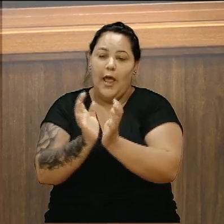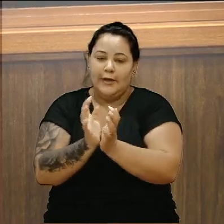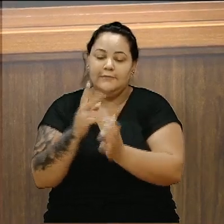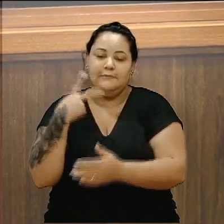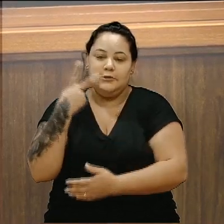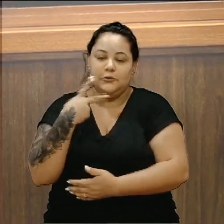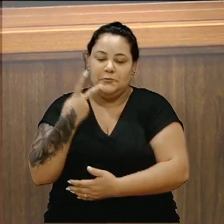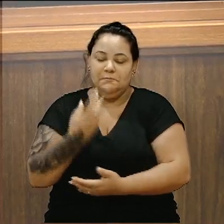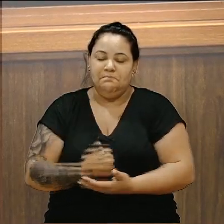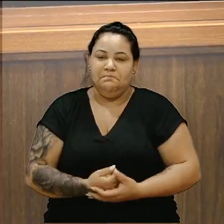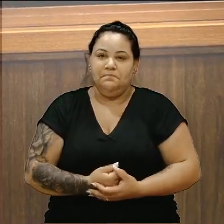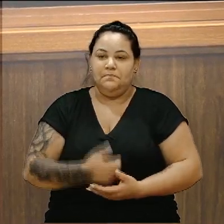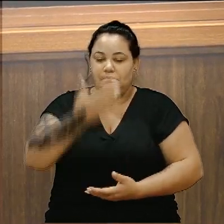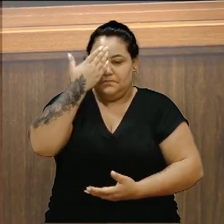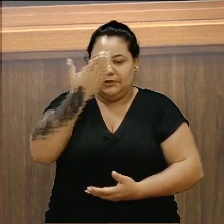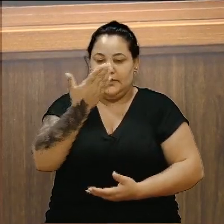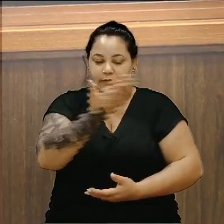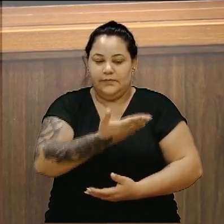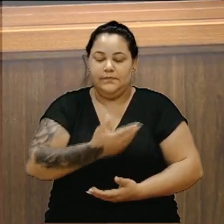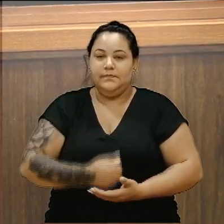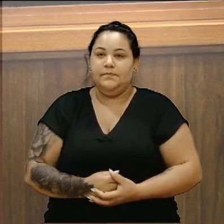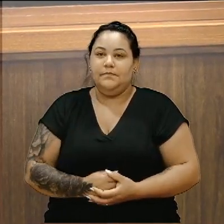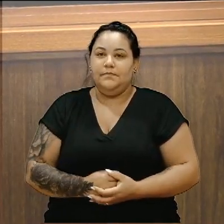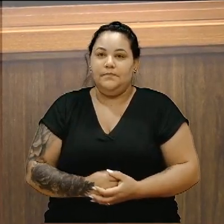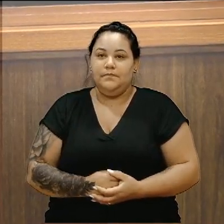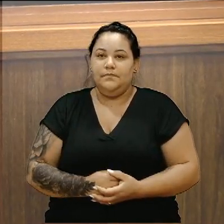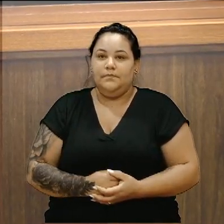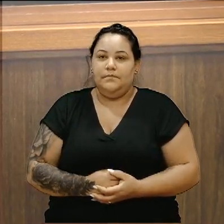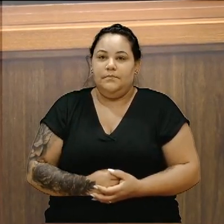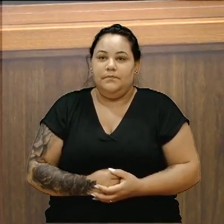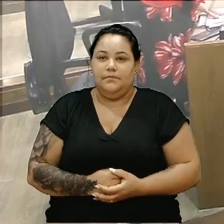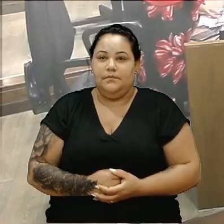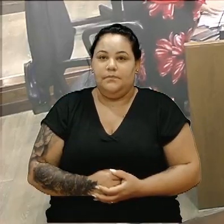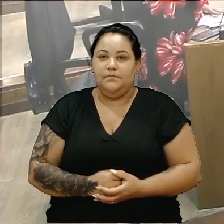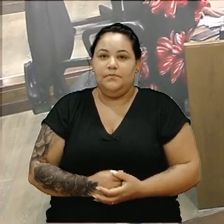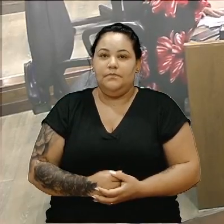vereadores e vereadoras. Obrigada, à mesa. Obrigada, presidente. Obrigada.